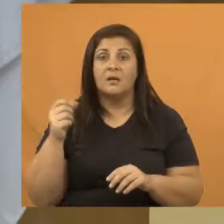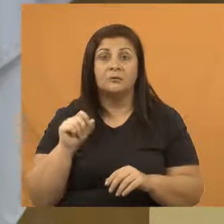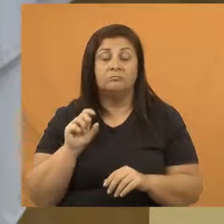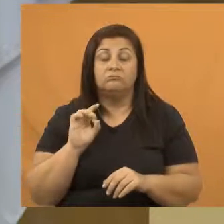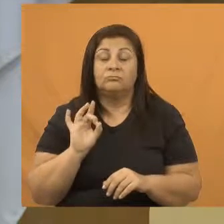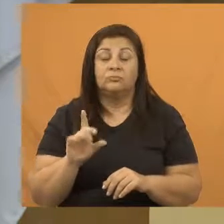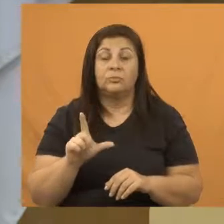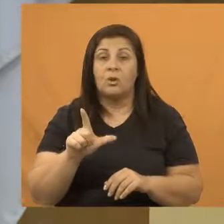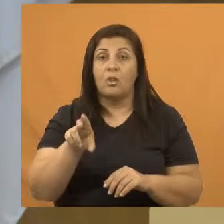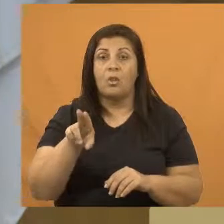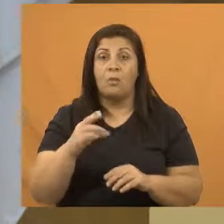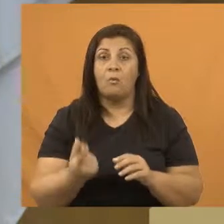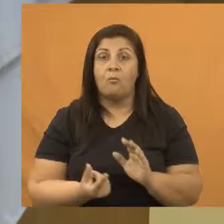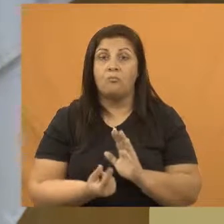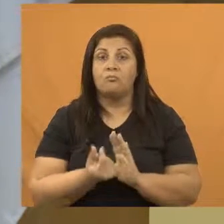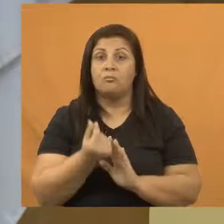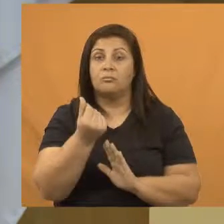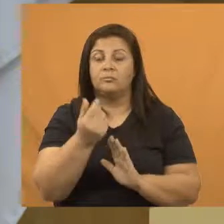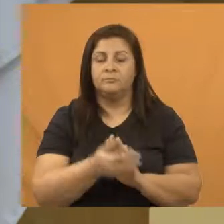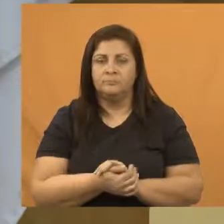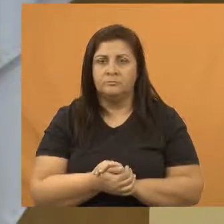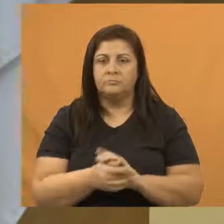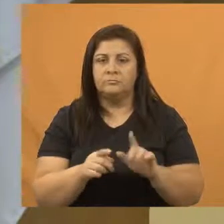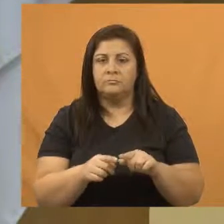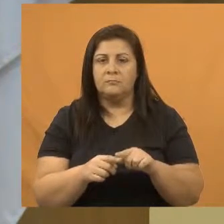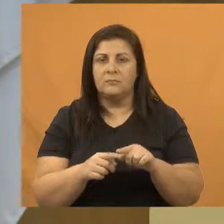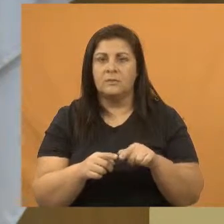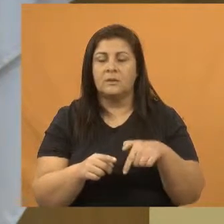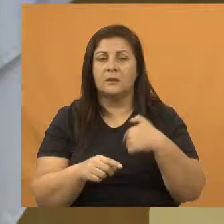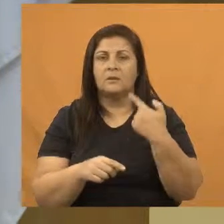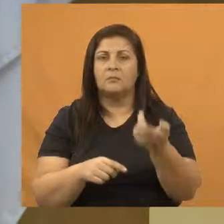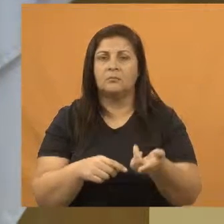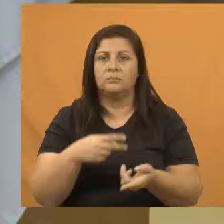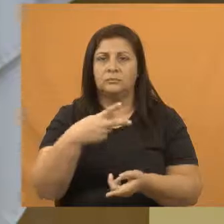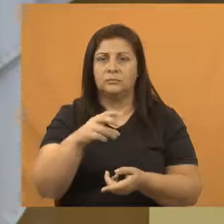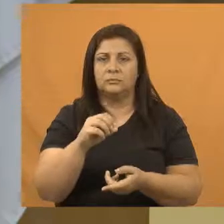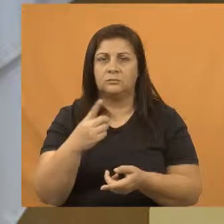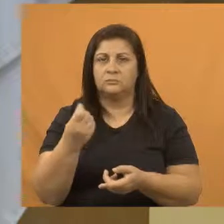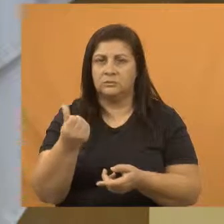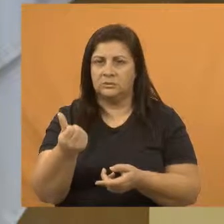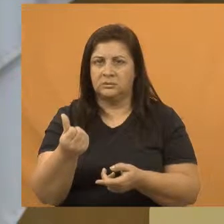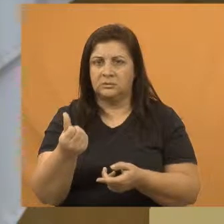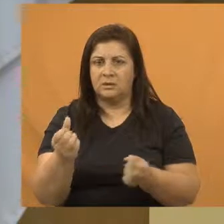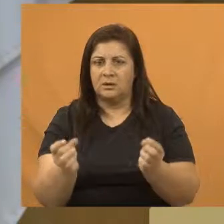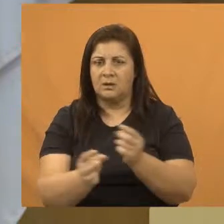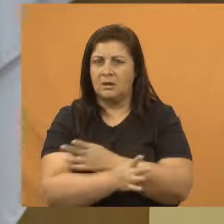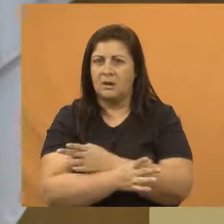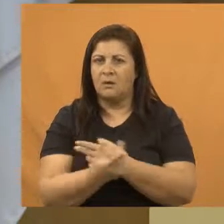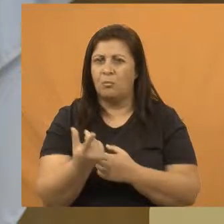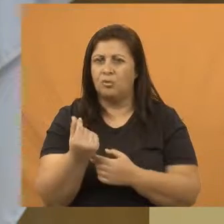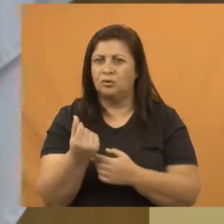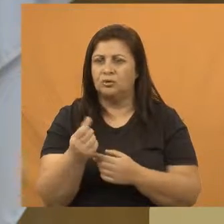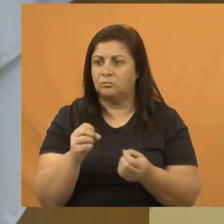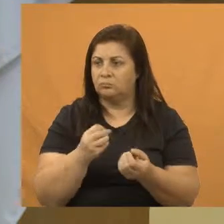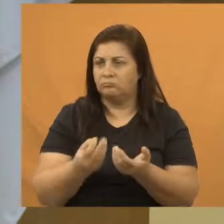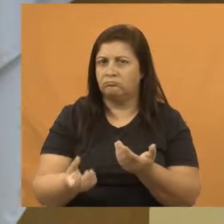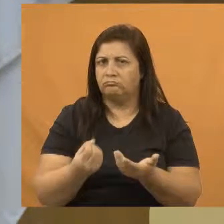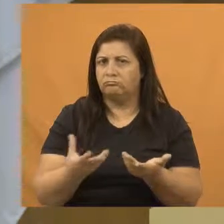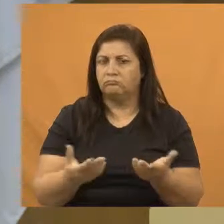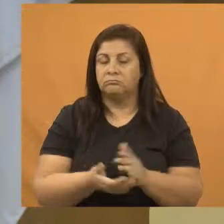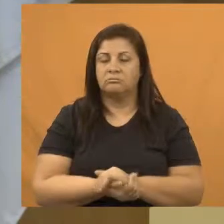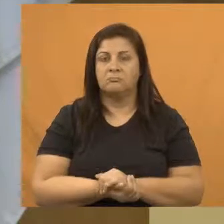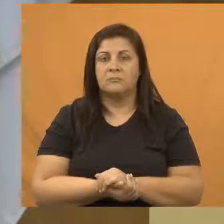2016 que a Seguridade passou a não ter mais essa sobra de dinheiro. Agora é muito importante a gente